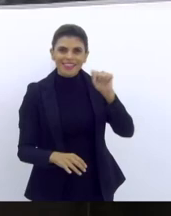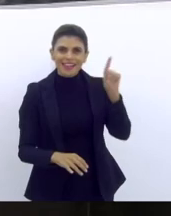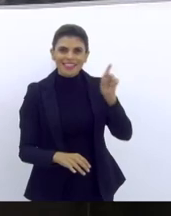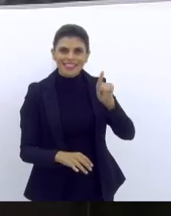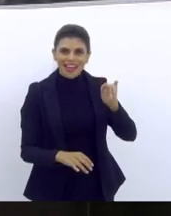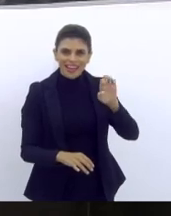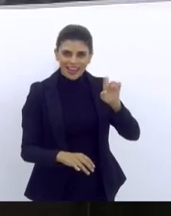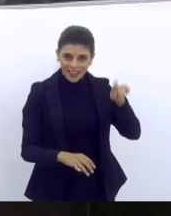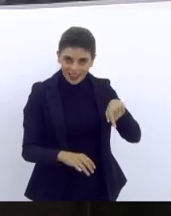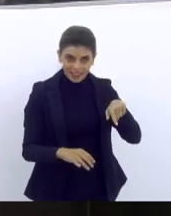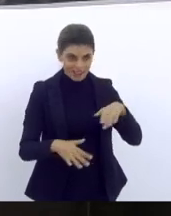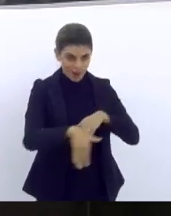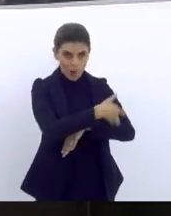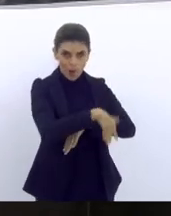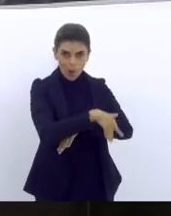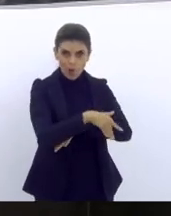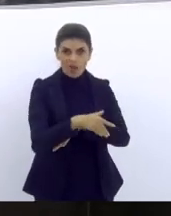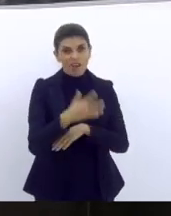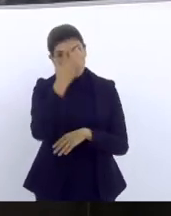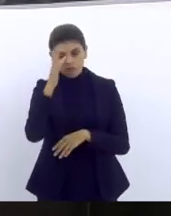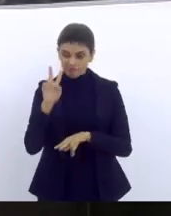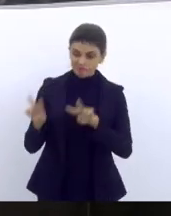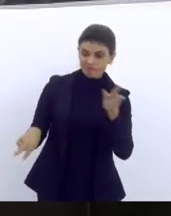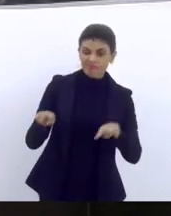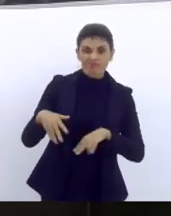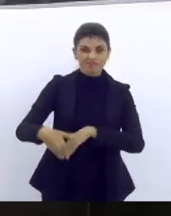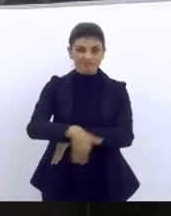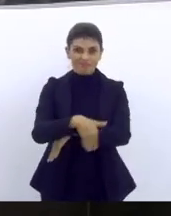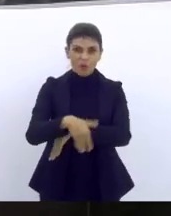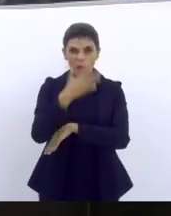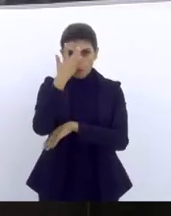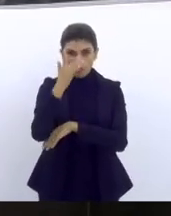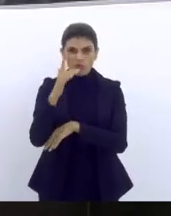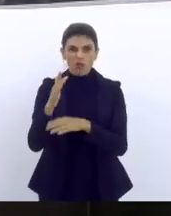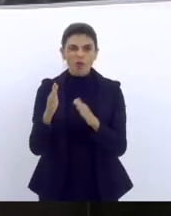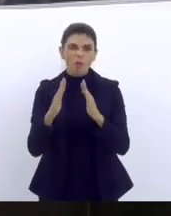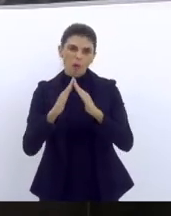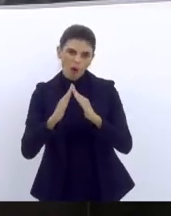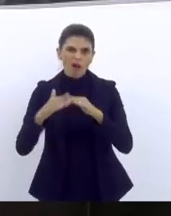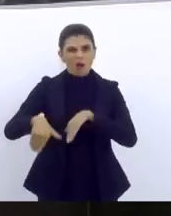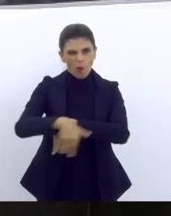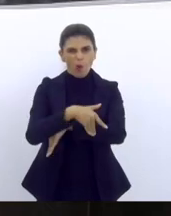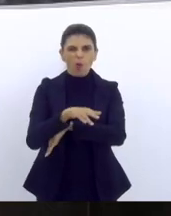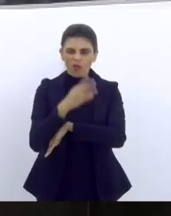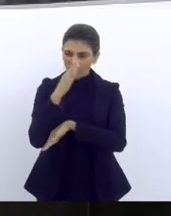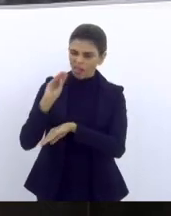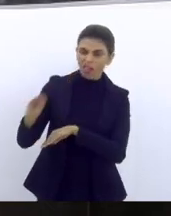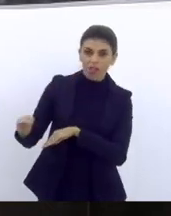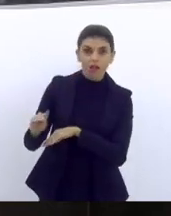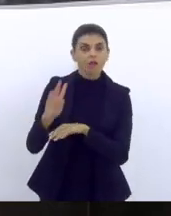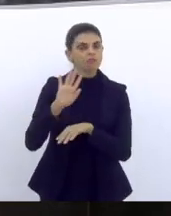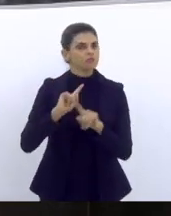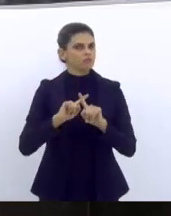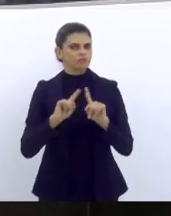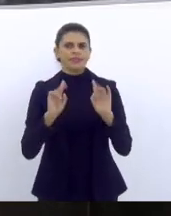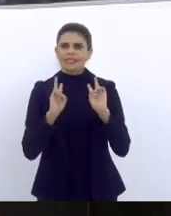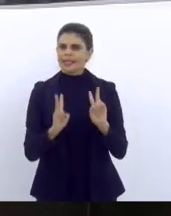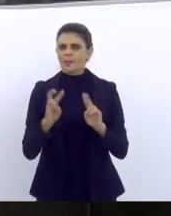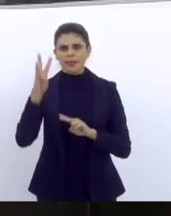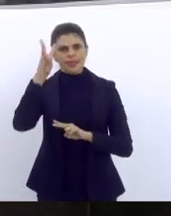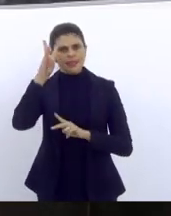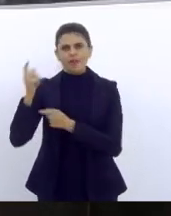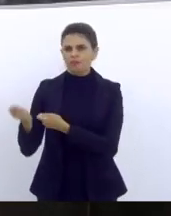rua, ninguém dá nada por eles. Mas toda terça-feira, a gente se reúne, o grupo se